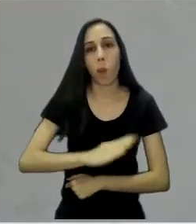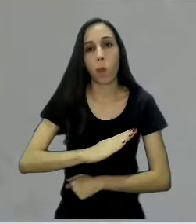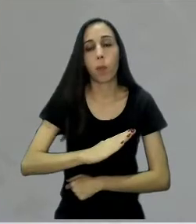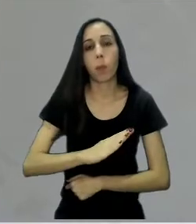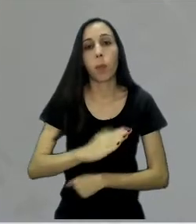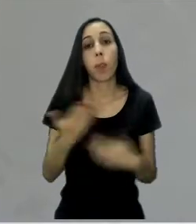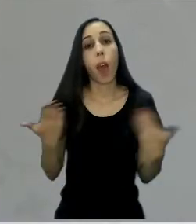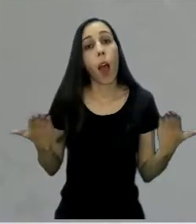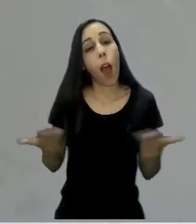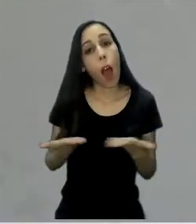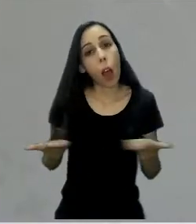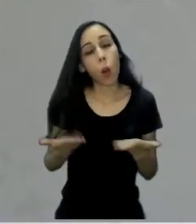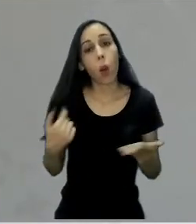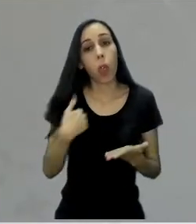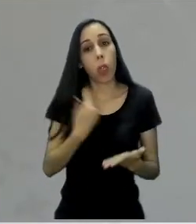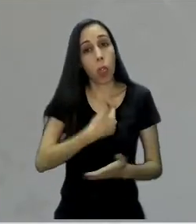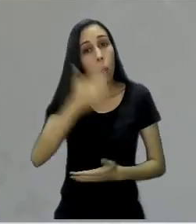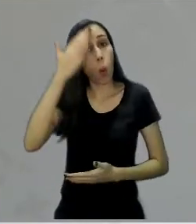experimentar o mal.